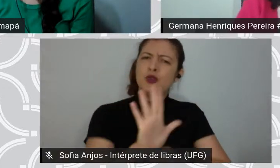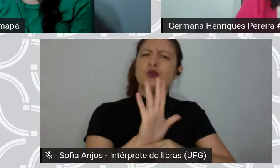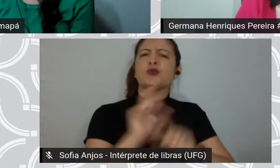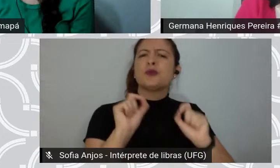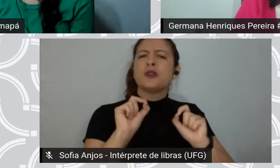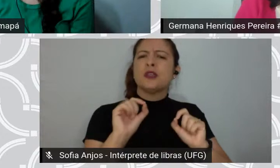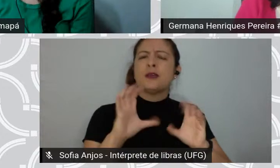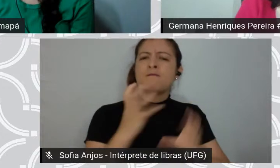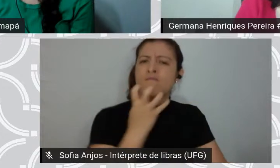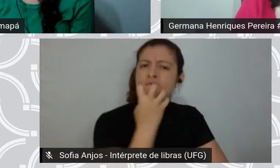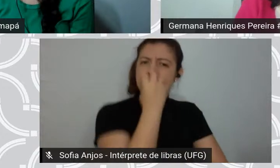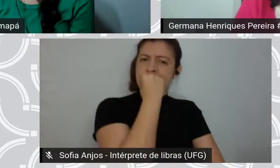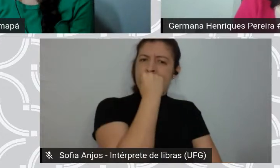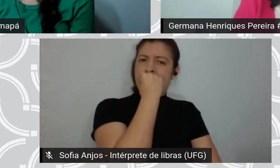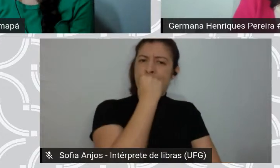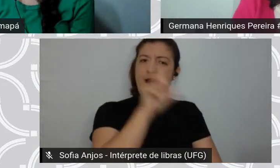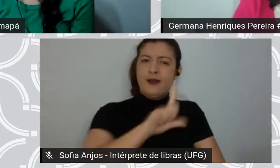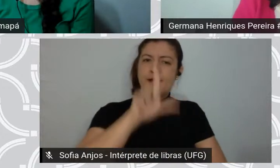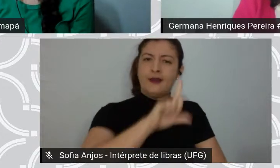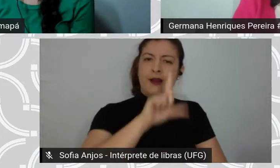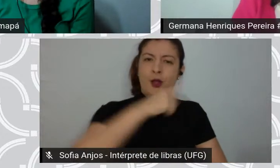Fim de citação.